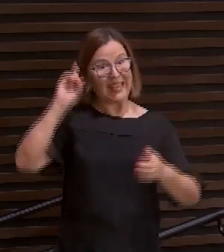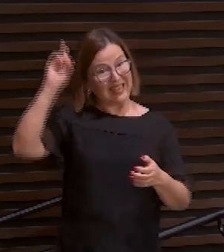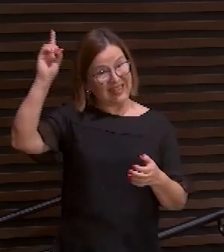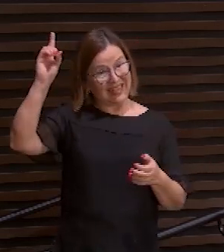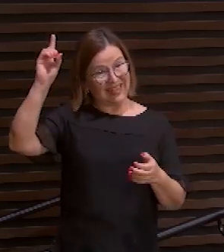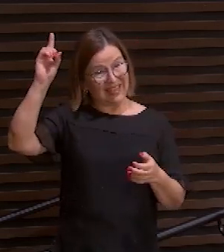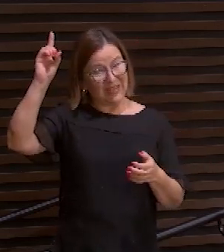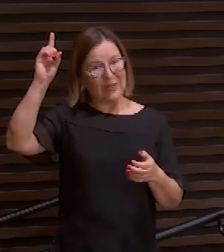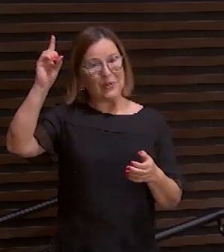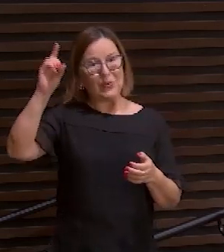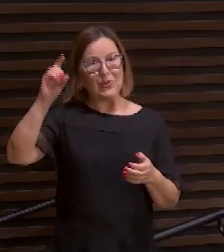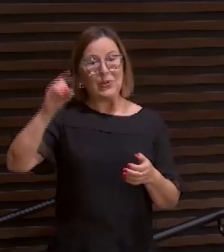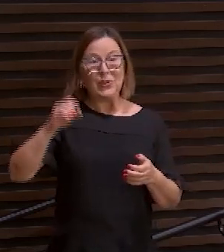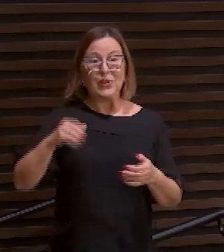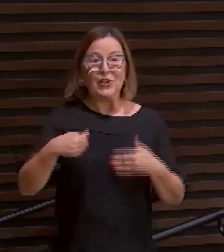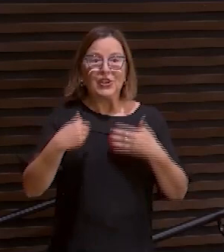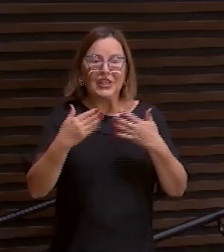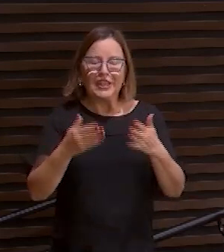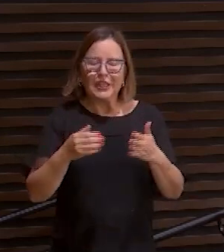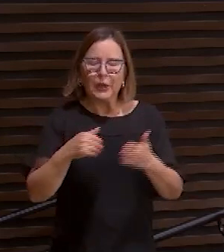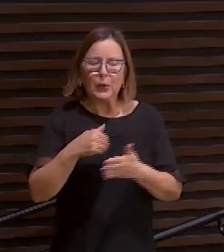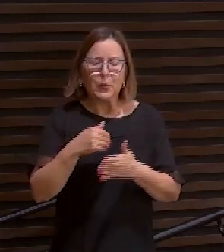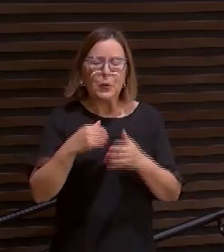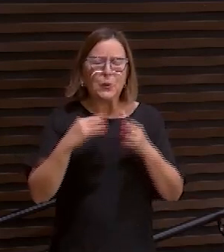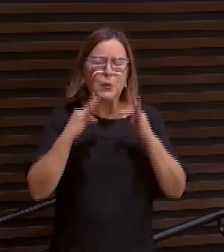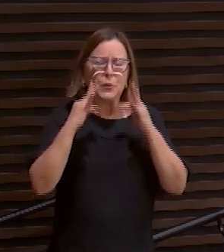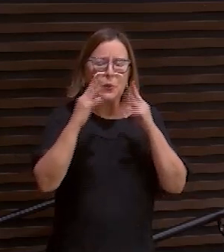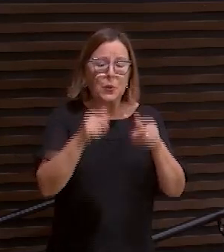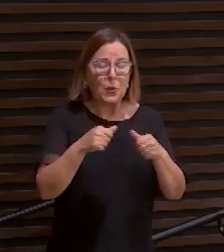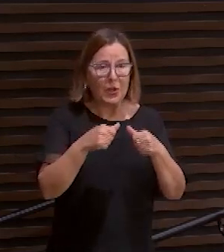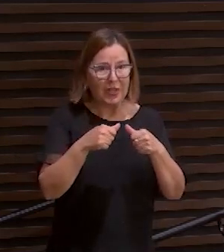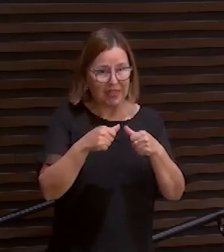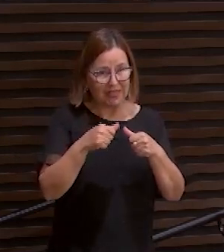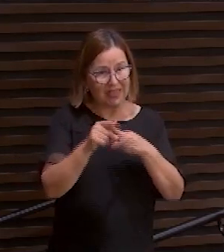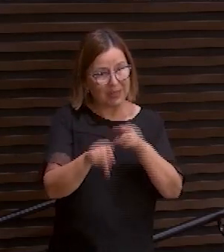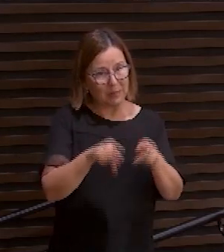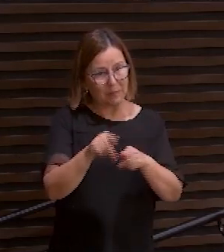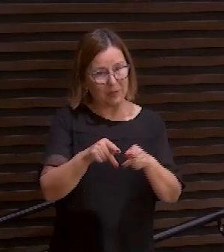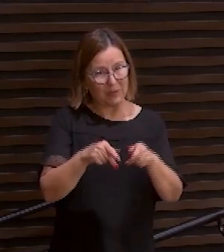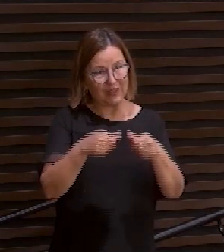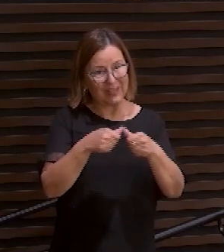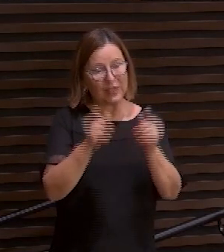todos quantos navegam contigo.